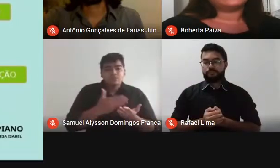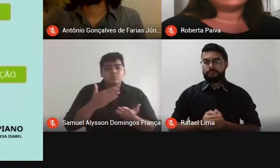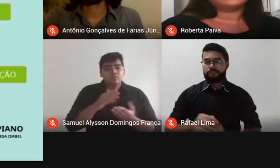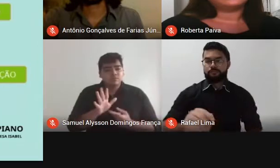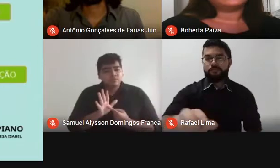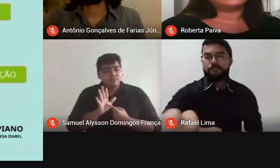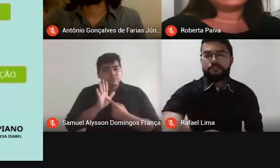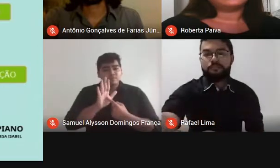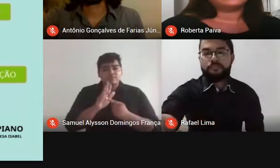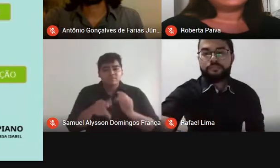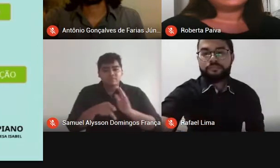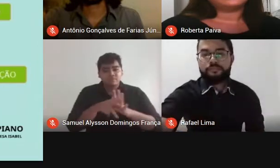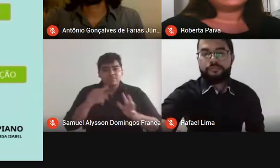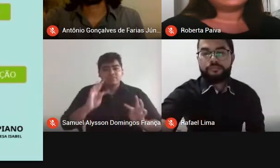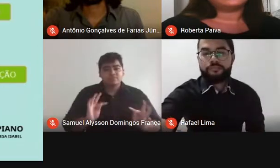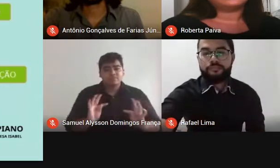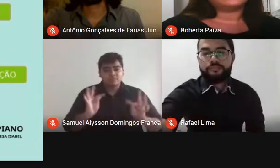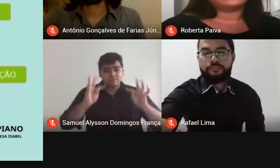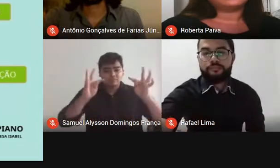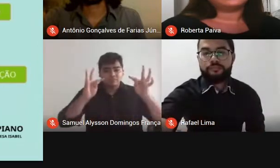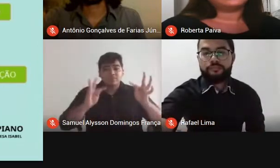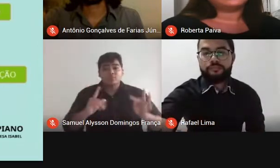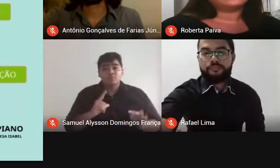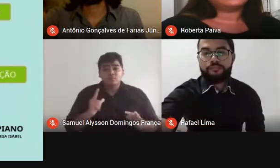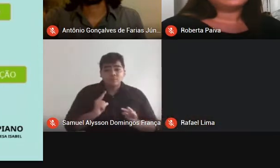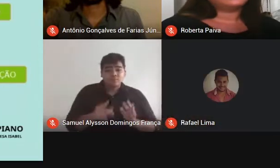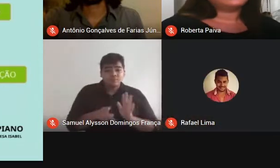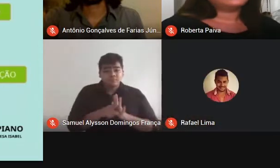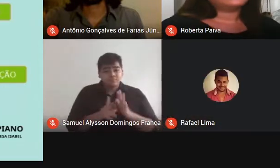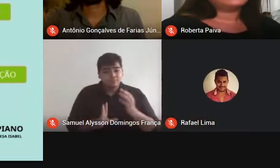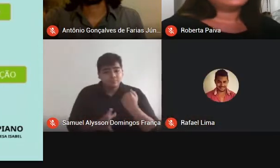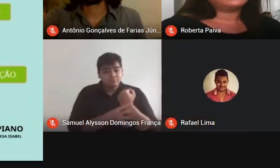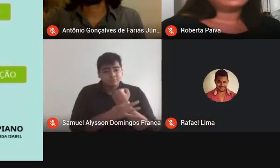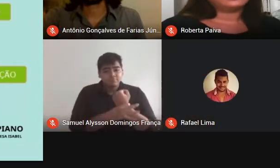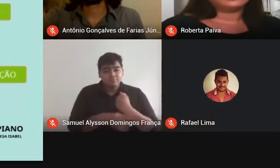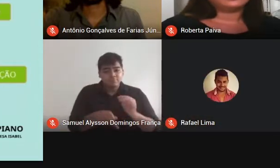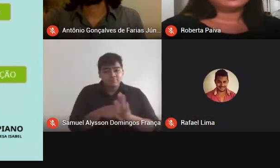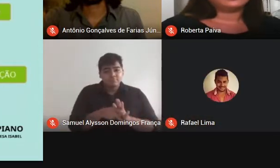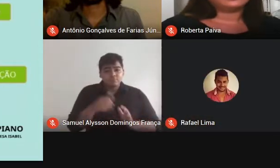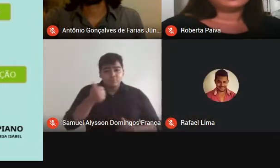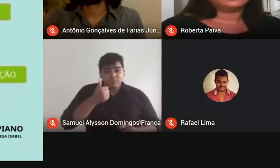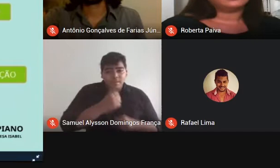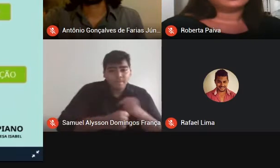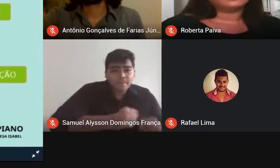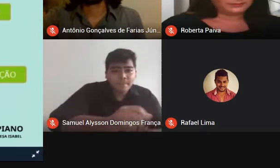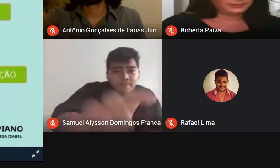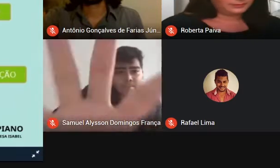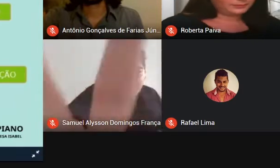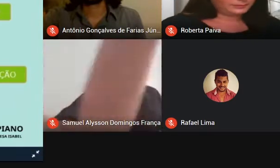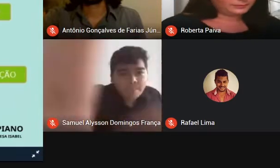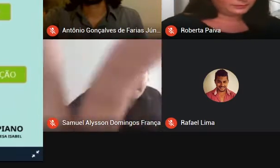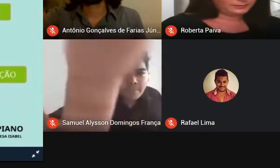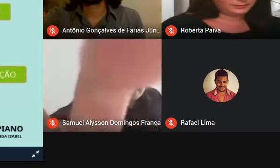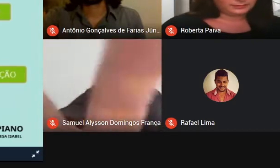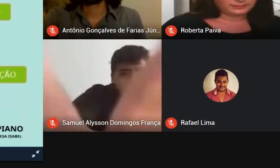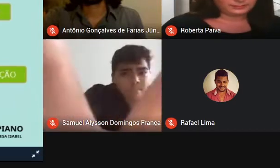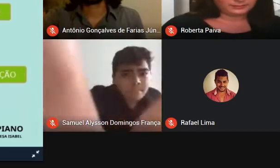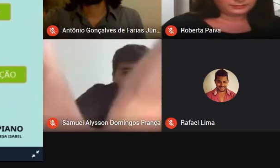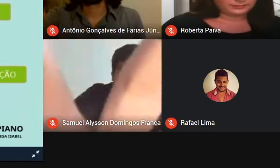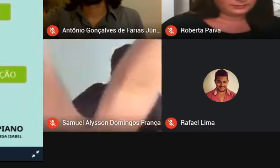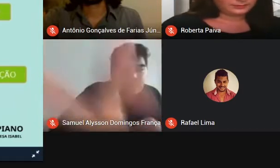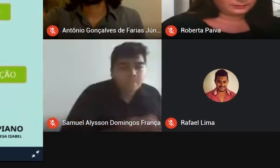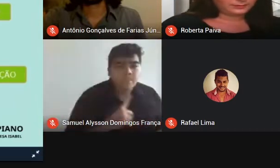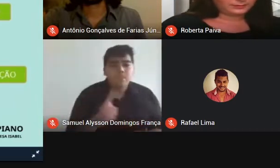da ferramenta, que já vem com uma base lá do primeiro ano, desenho básico. Então, a gente entra no